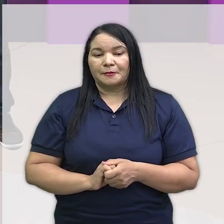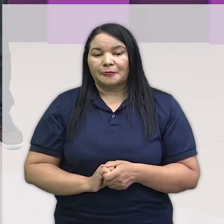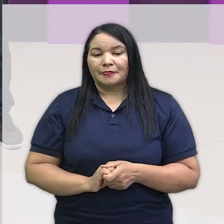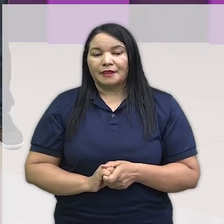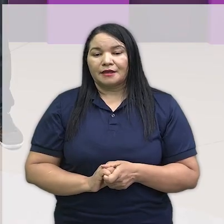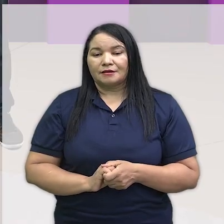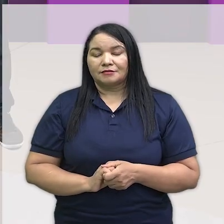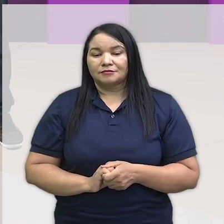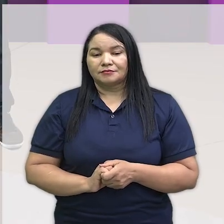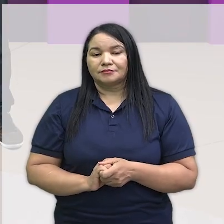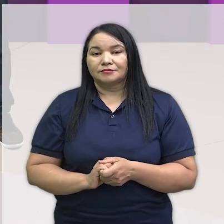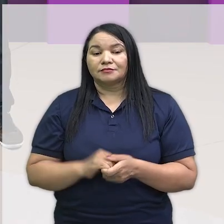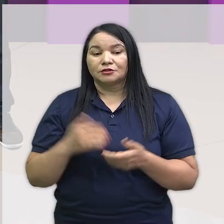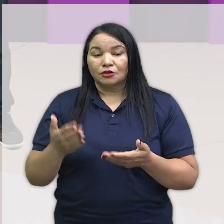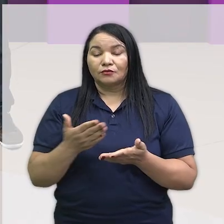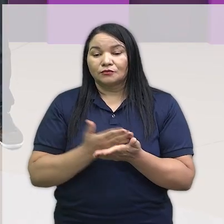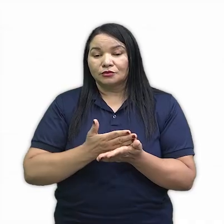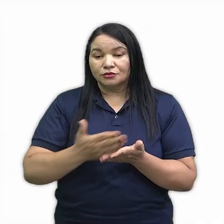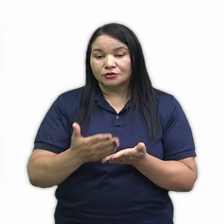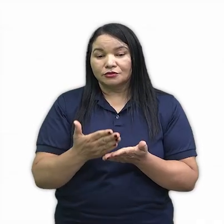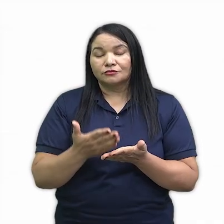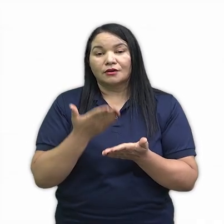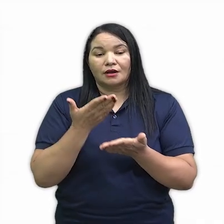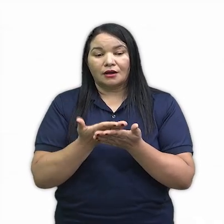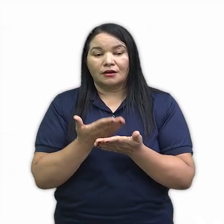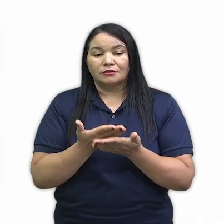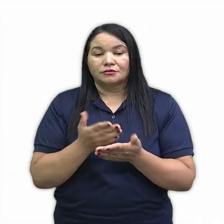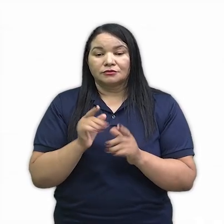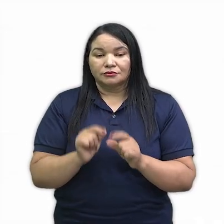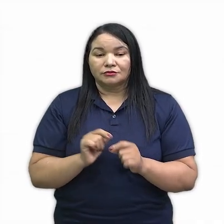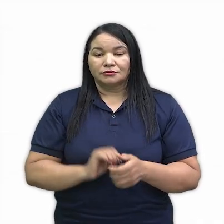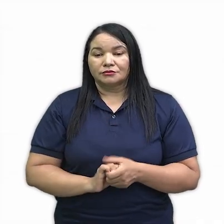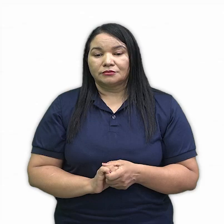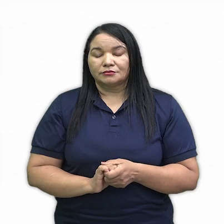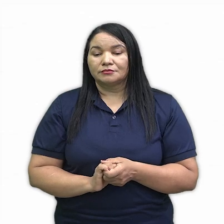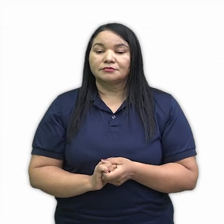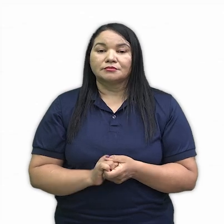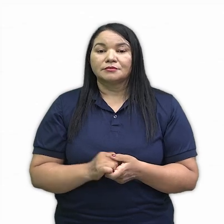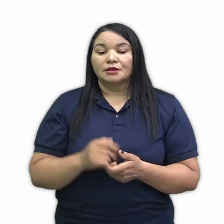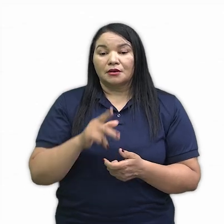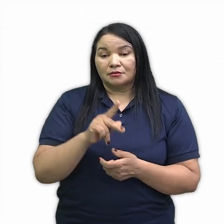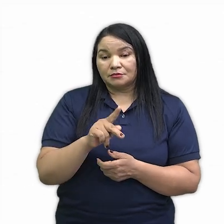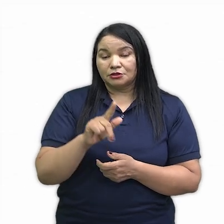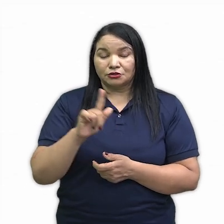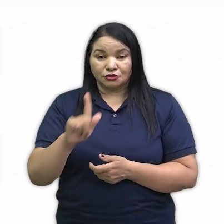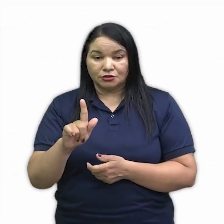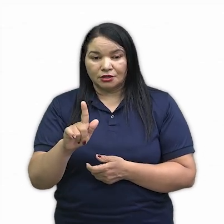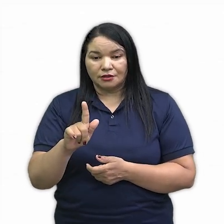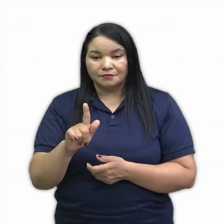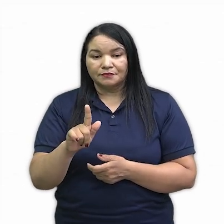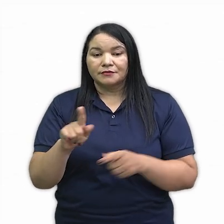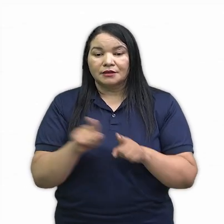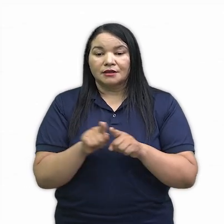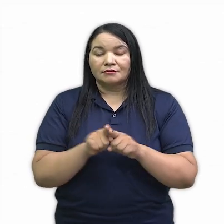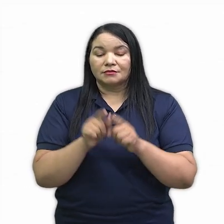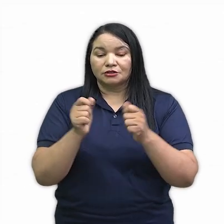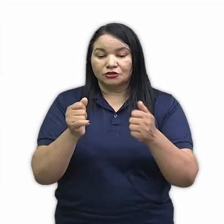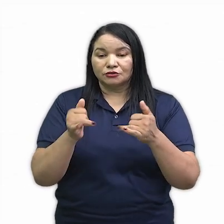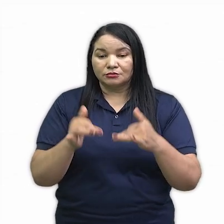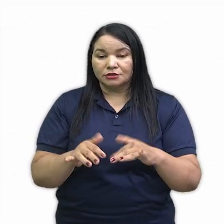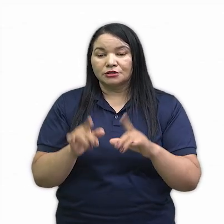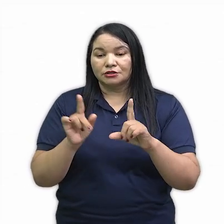acompanhe comigo o nosso pontapé inicial aqui da nossa aula 25. Nós estamos falando aí de progressão geométrica, né?